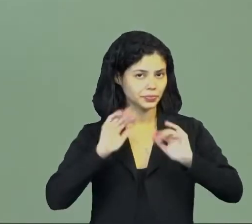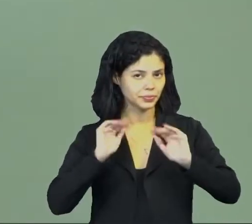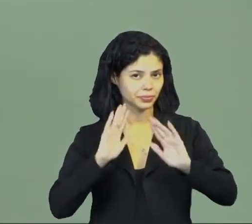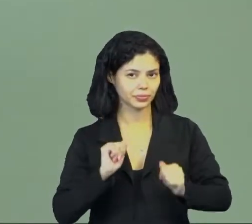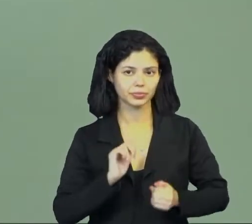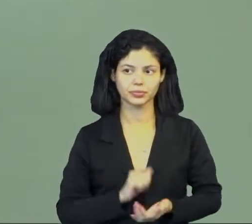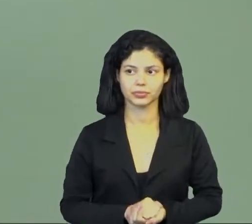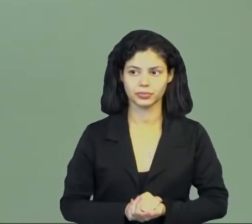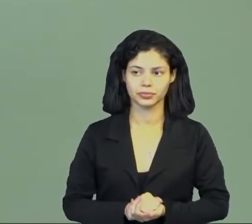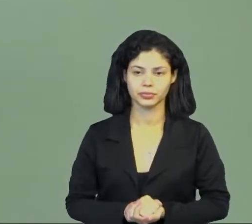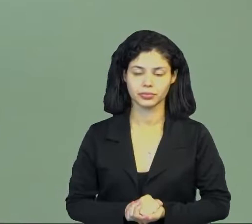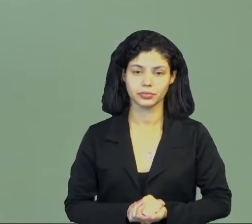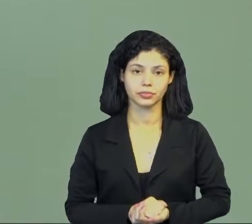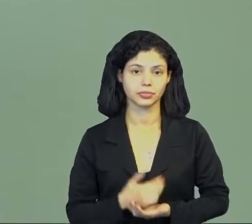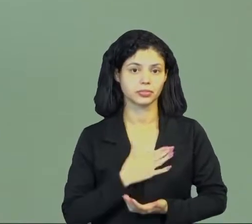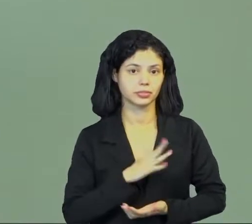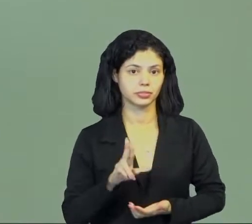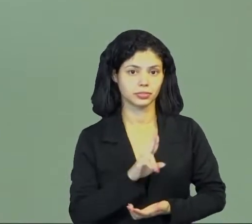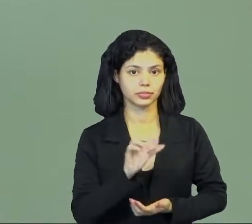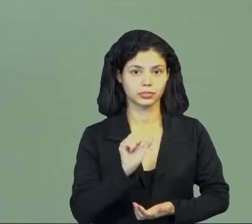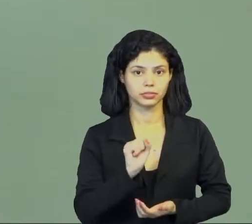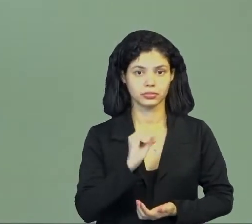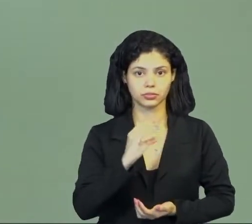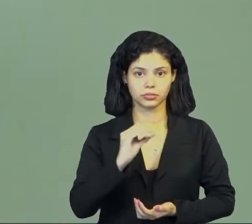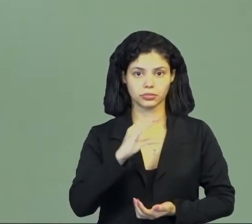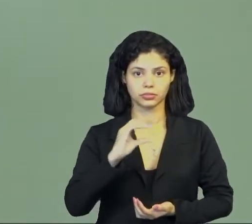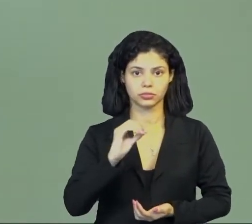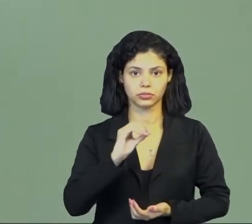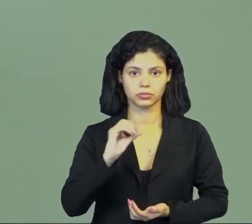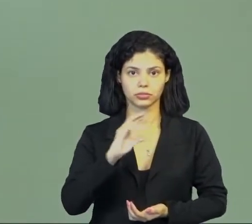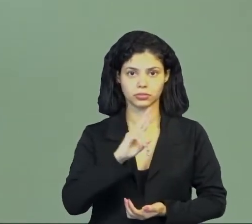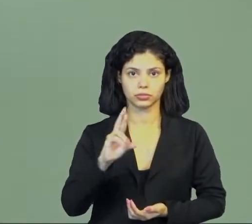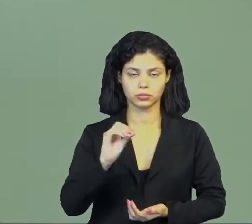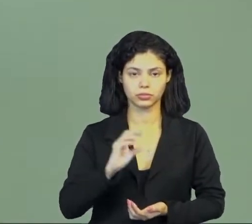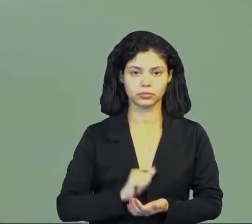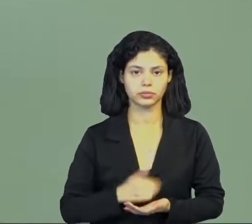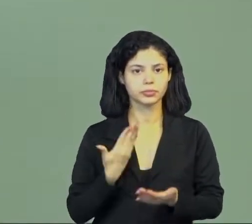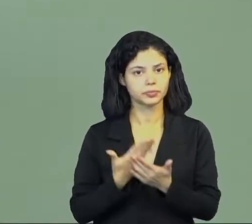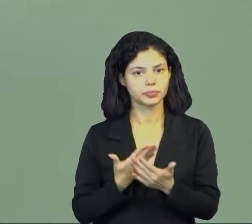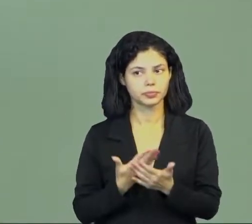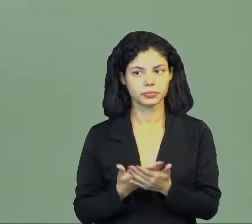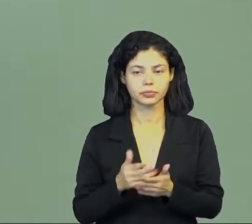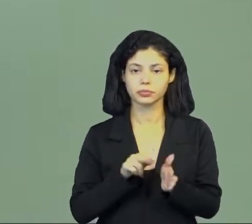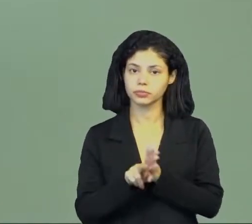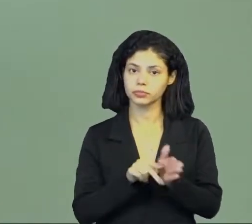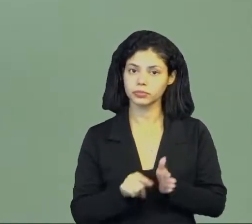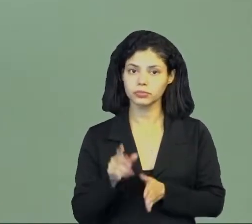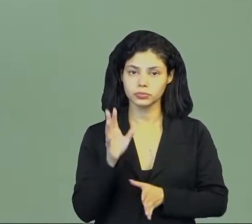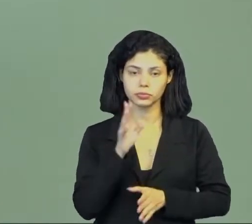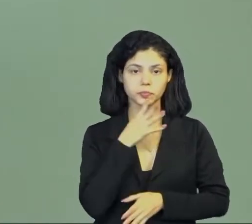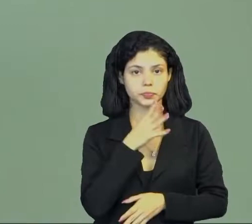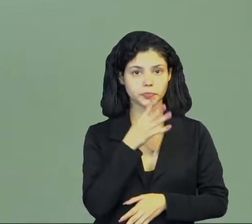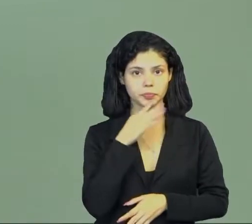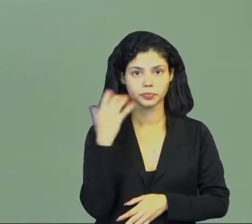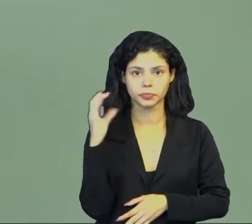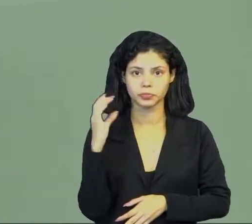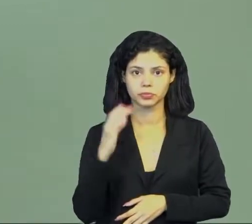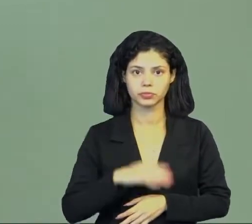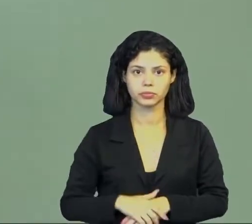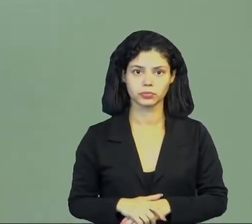Olá, meninos. Meu nome é Socorro Leal. Vamos iniciar mais uma aula de Biologia, Conhecimentos Científicos.